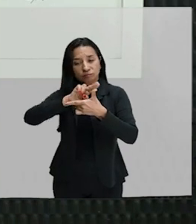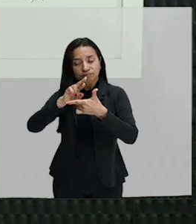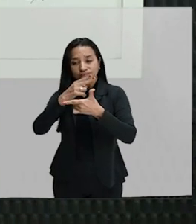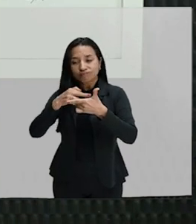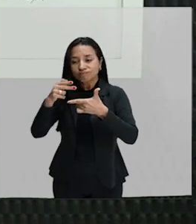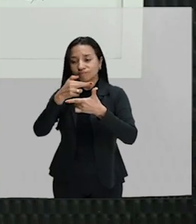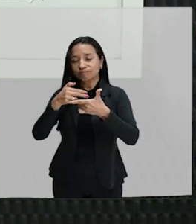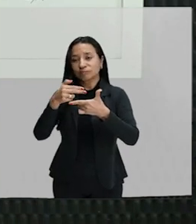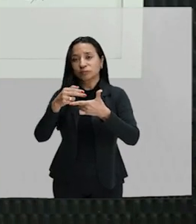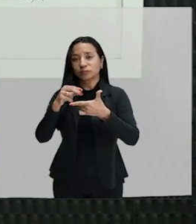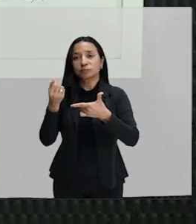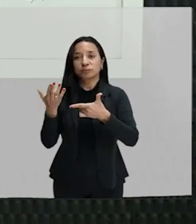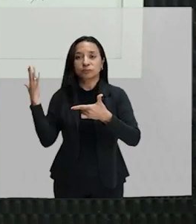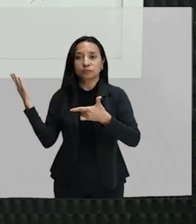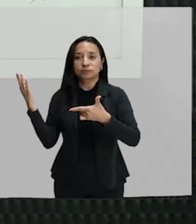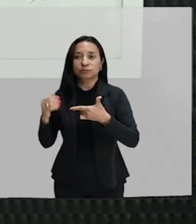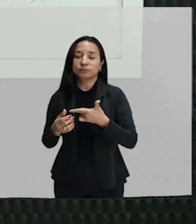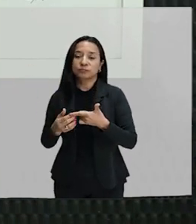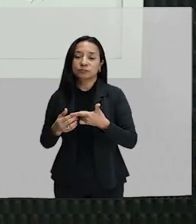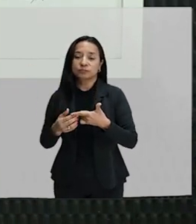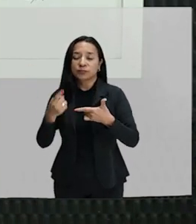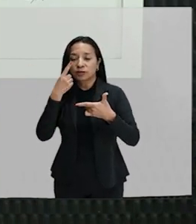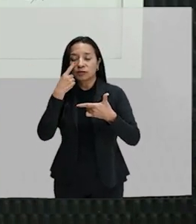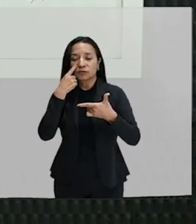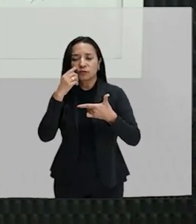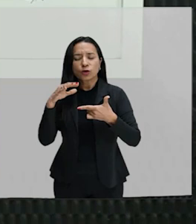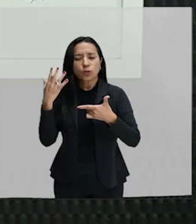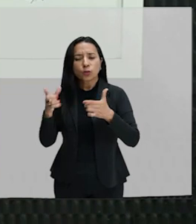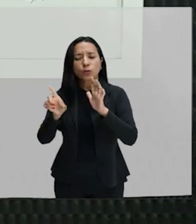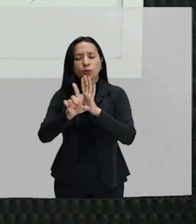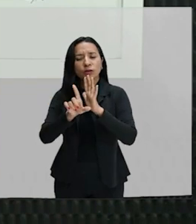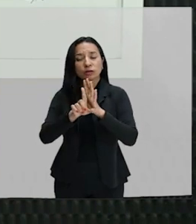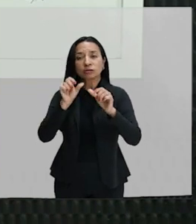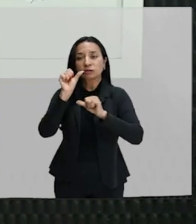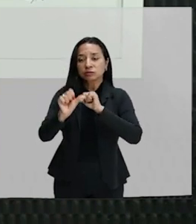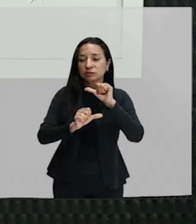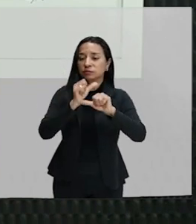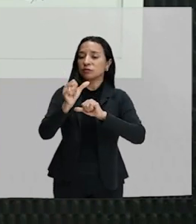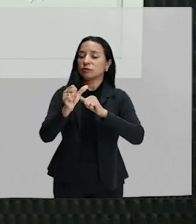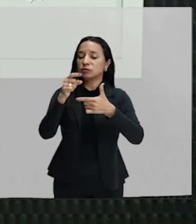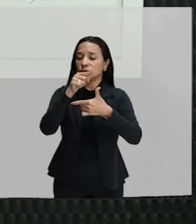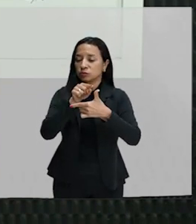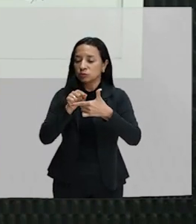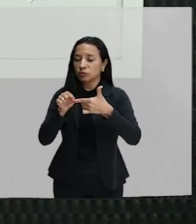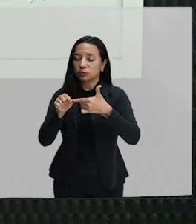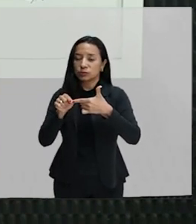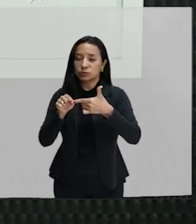termômetro Ok e vamos ver qual é a lei de transformação entre essas